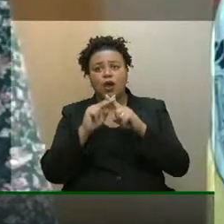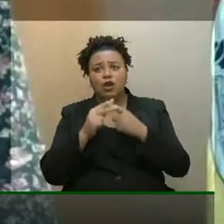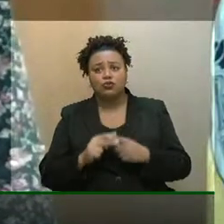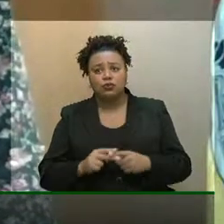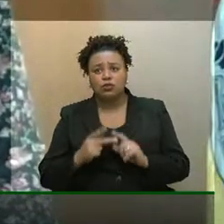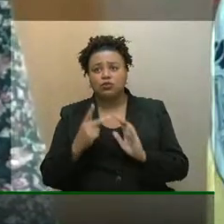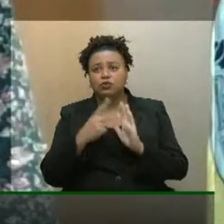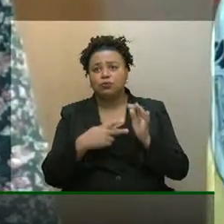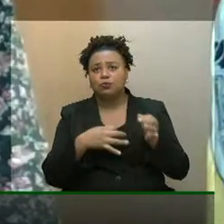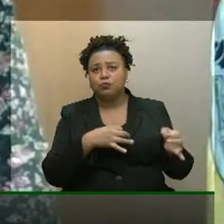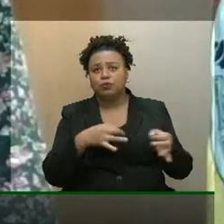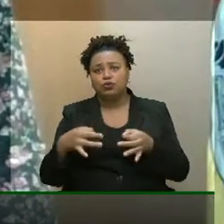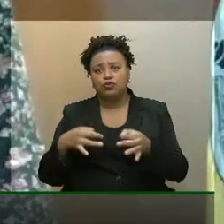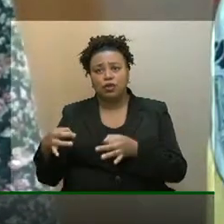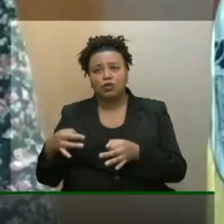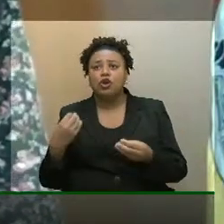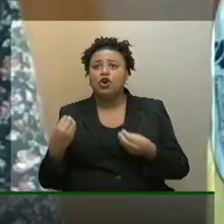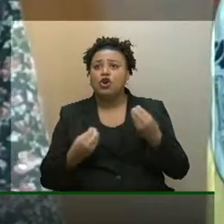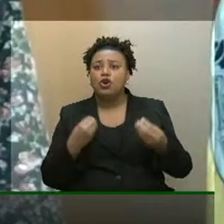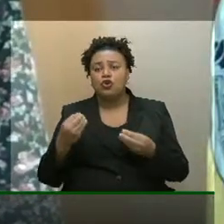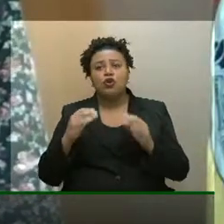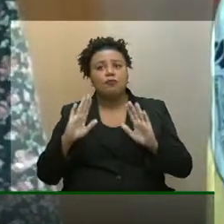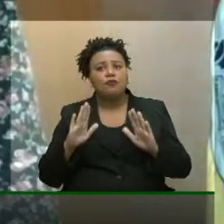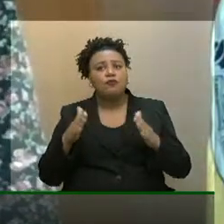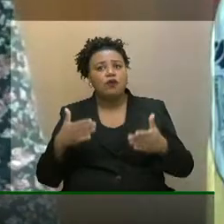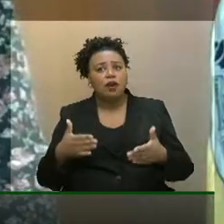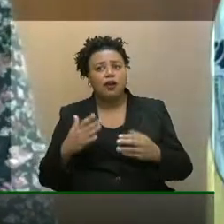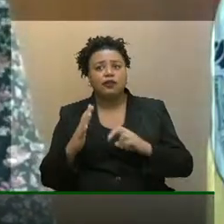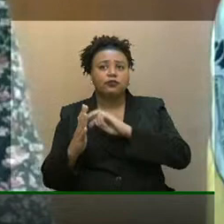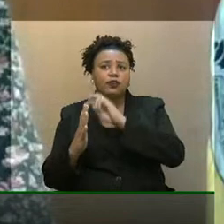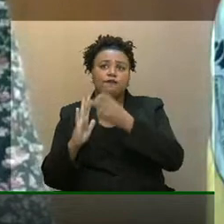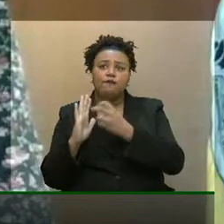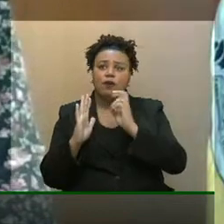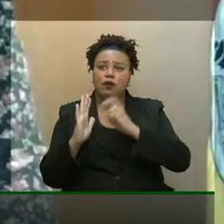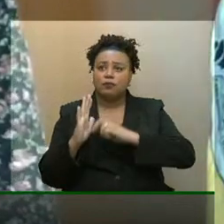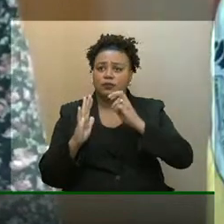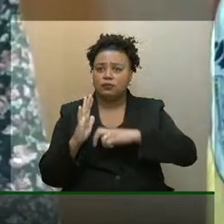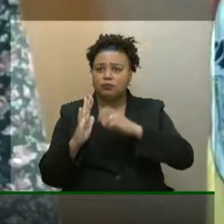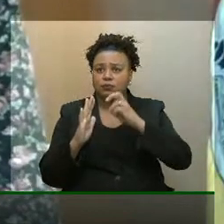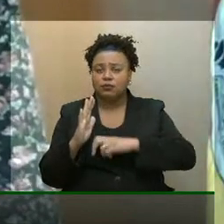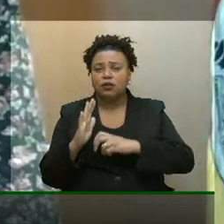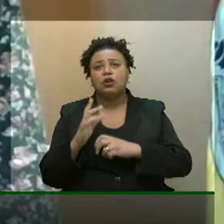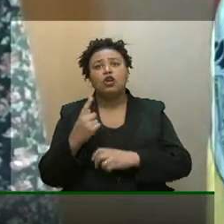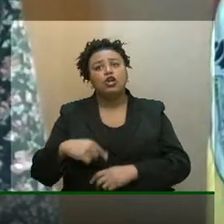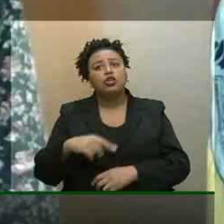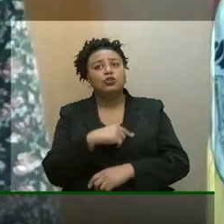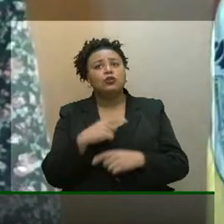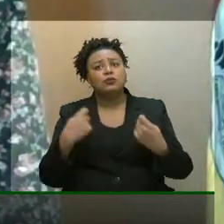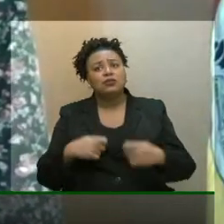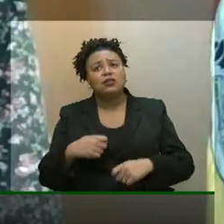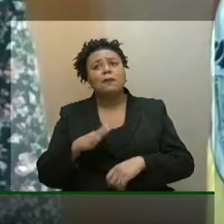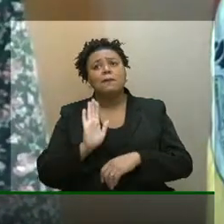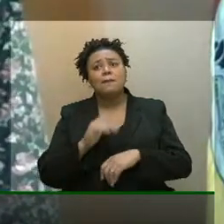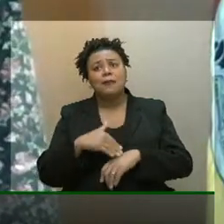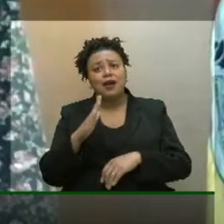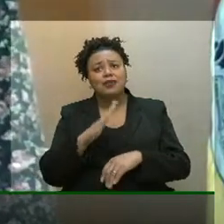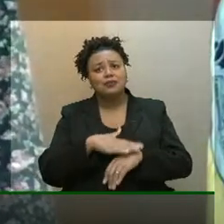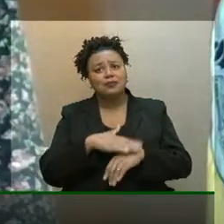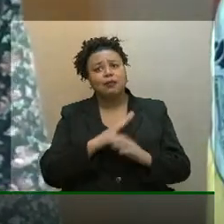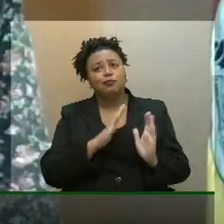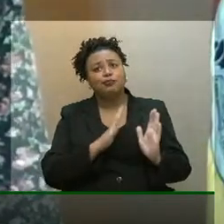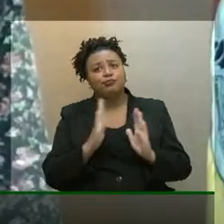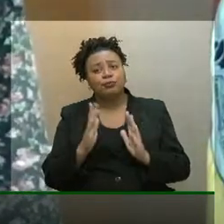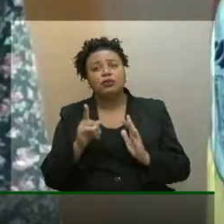desse projeto, e como estávamos focados na reforma tributária, né, nós precisamos de um tempo mais para